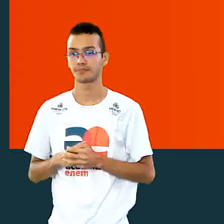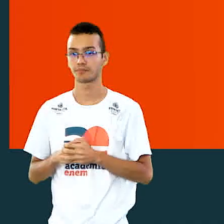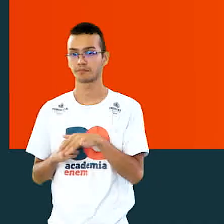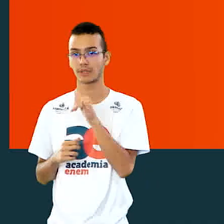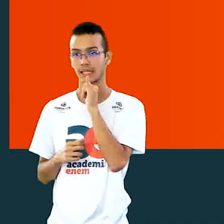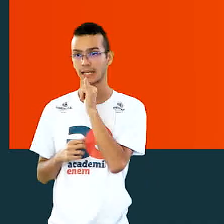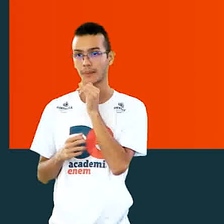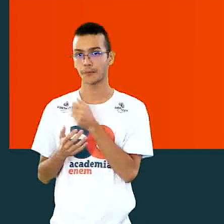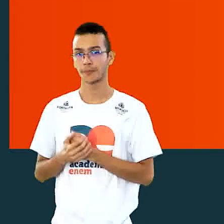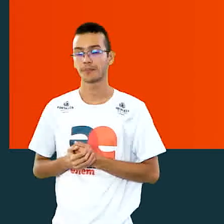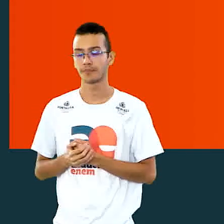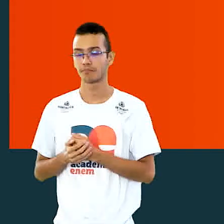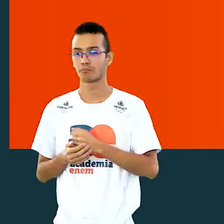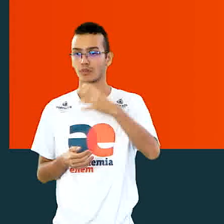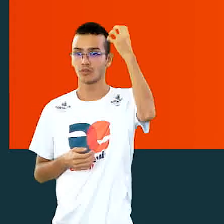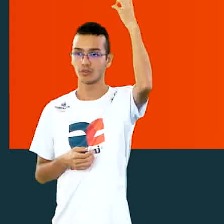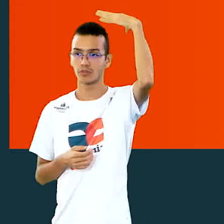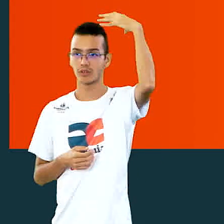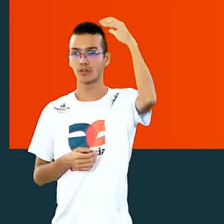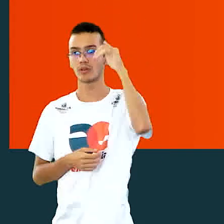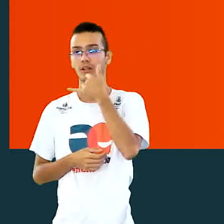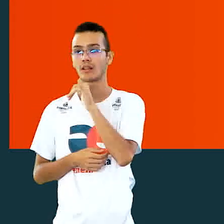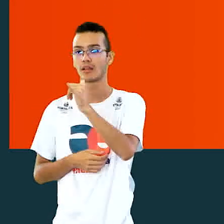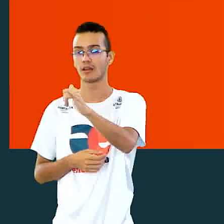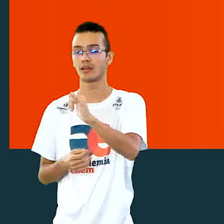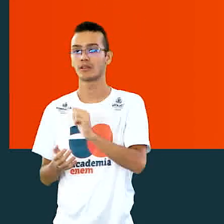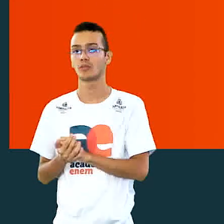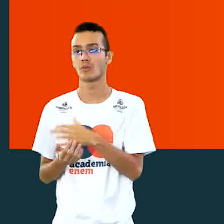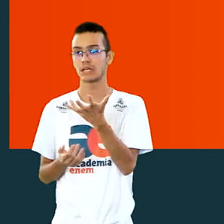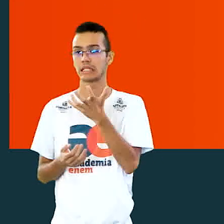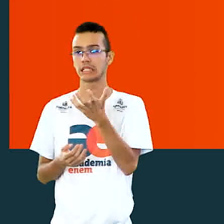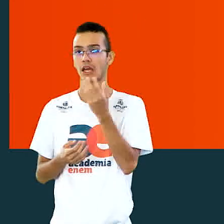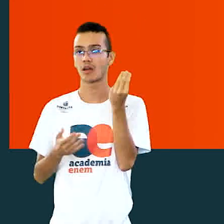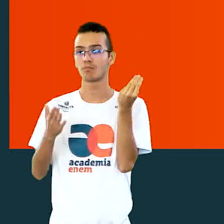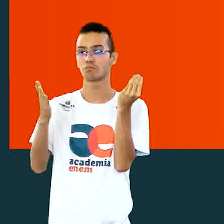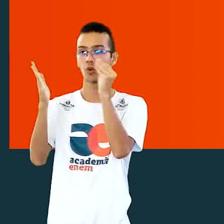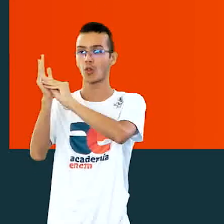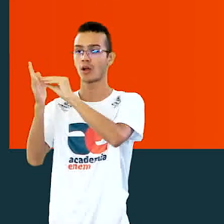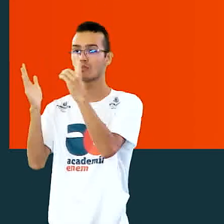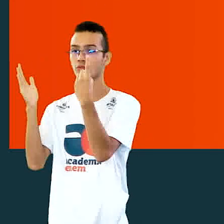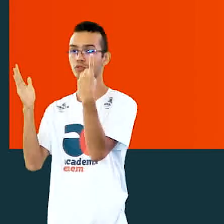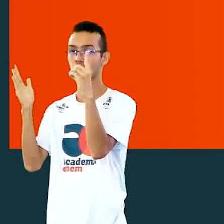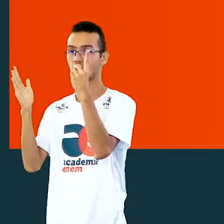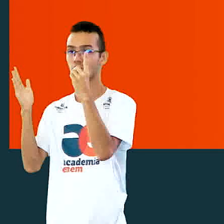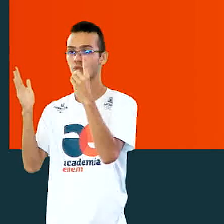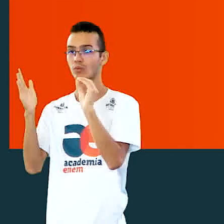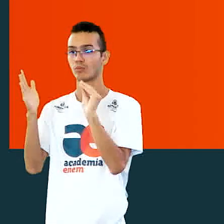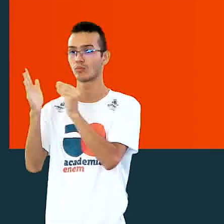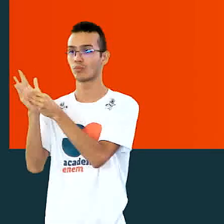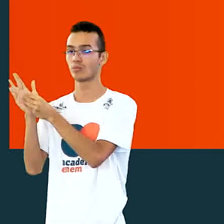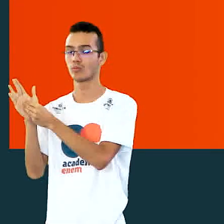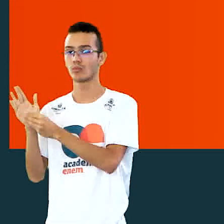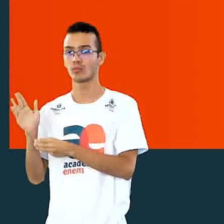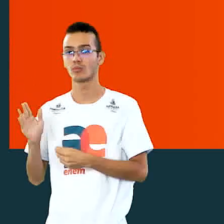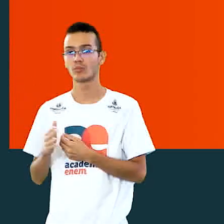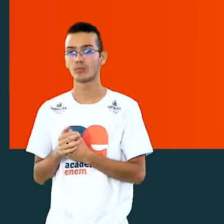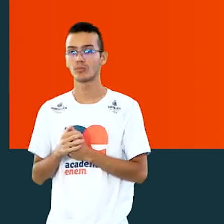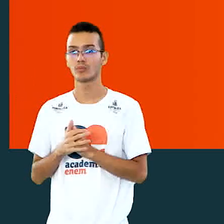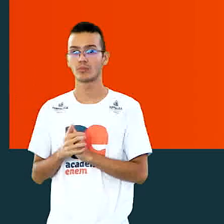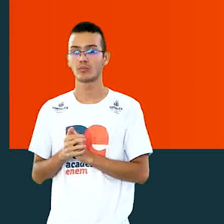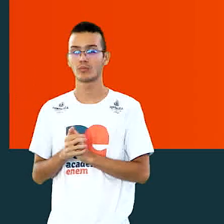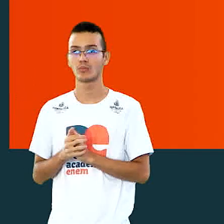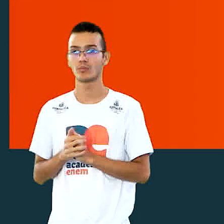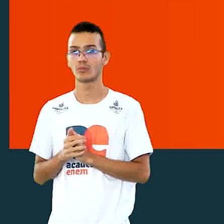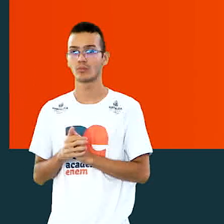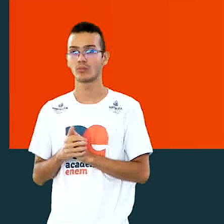para proteger esse chuveiro. Certo? Vem cá, pessoal. Em que posição a corrente vai ser maior? Na